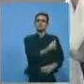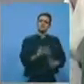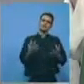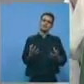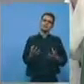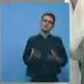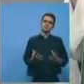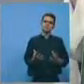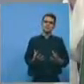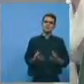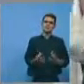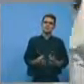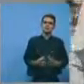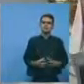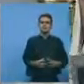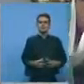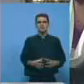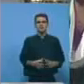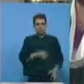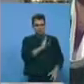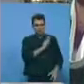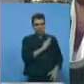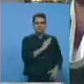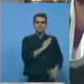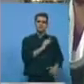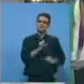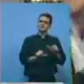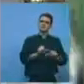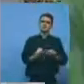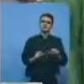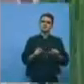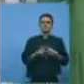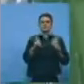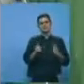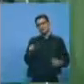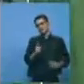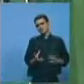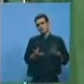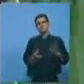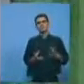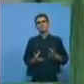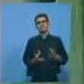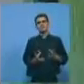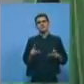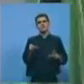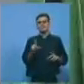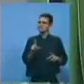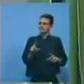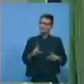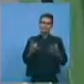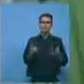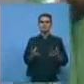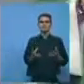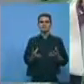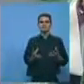ser curado? Mas na verdade não está querendo saber a resposta. Na verdade queria assim: Jesus, põe a mão na minha cabeça, resolva esse